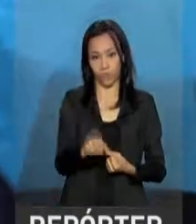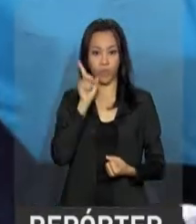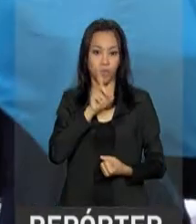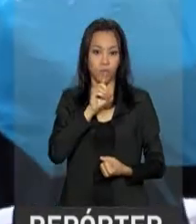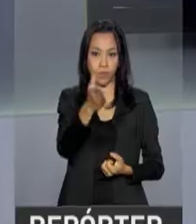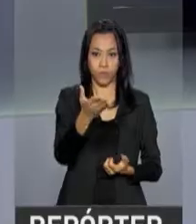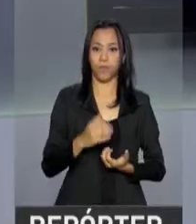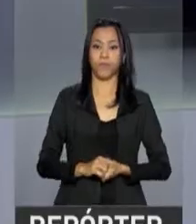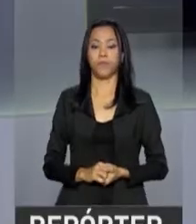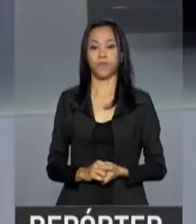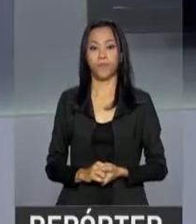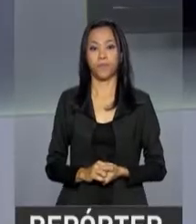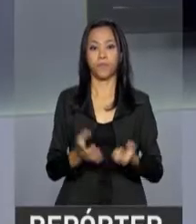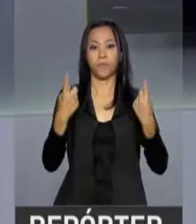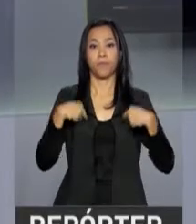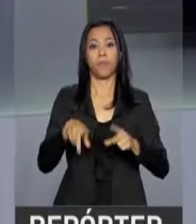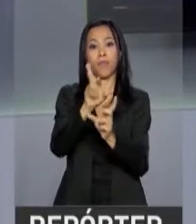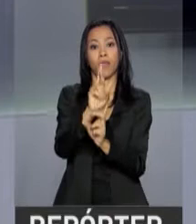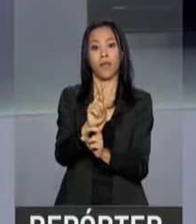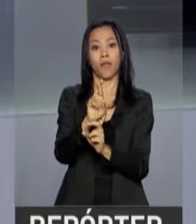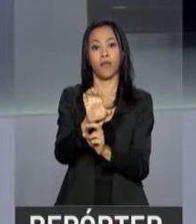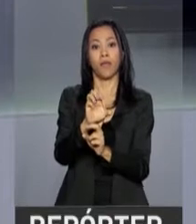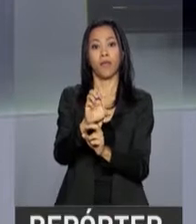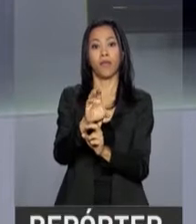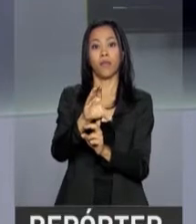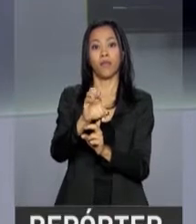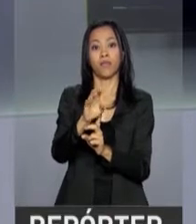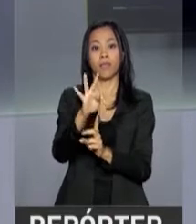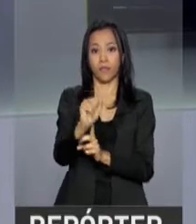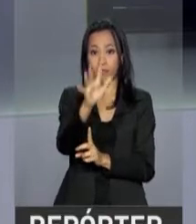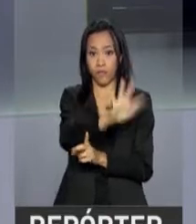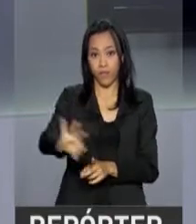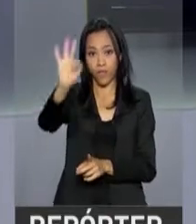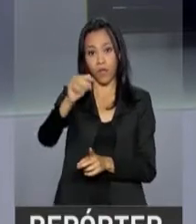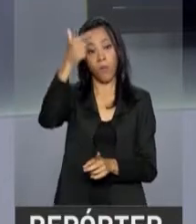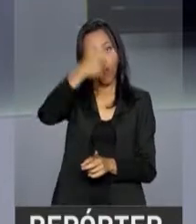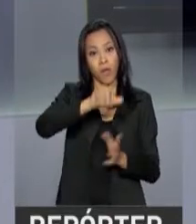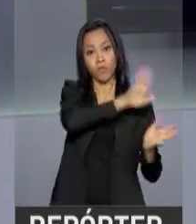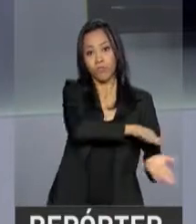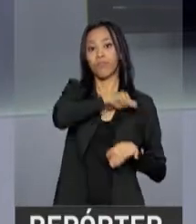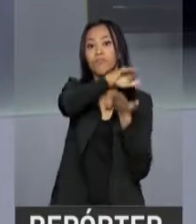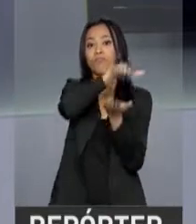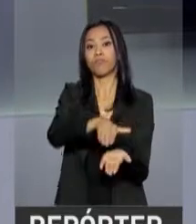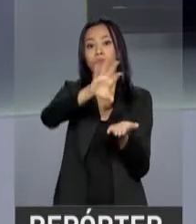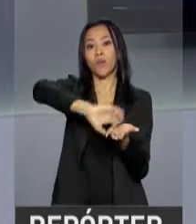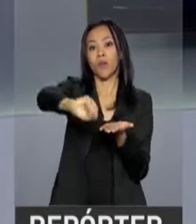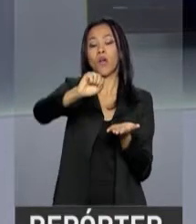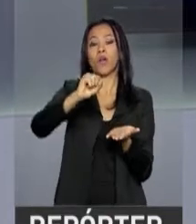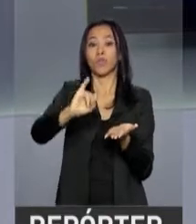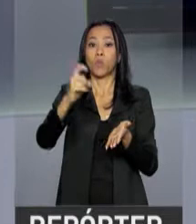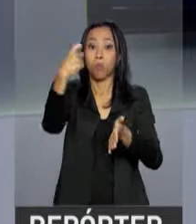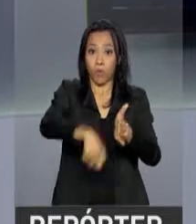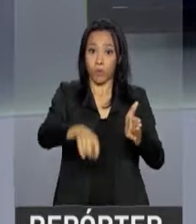hoje a receita federal liberou a consulta de mais um lote residual de restituições do imposto de renda desta vez